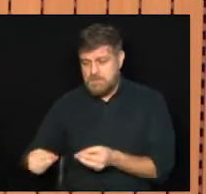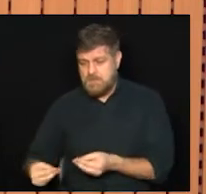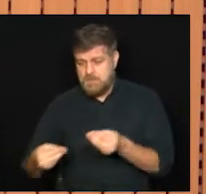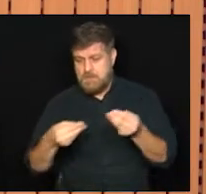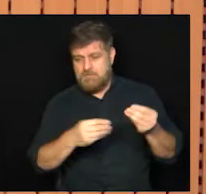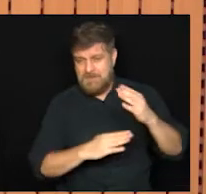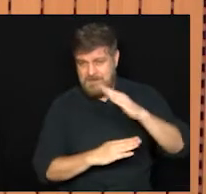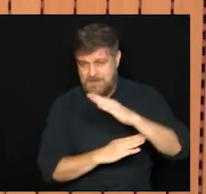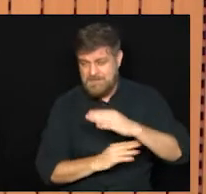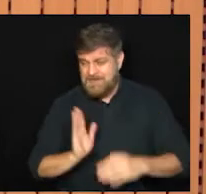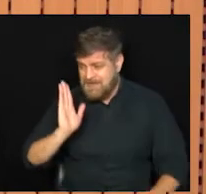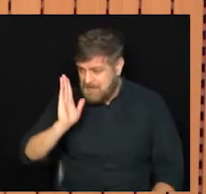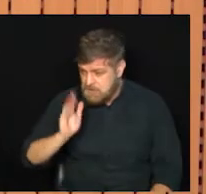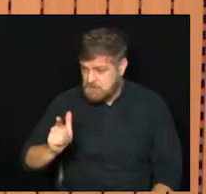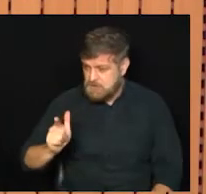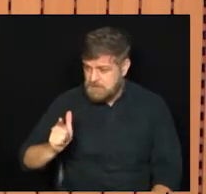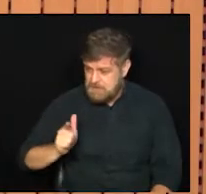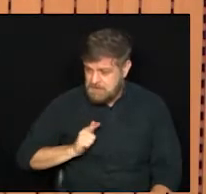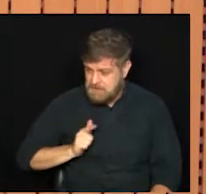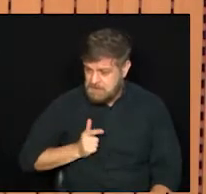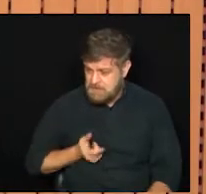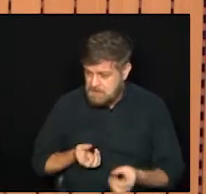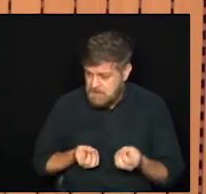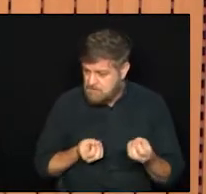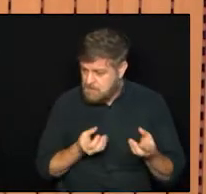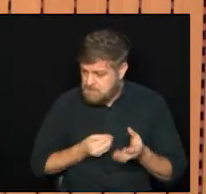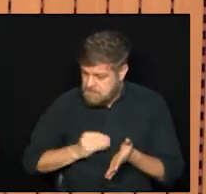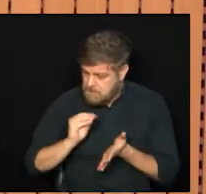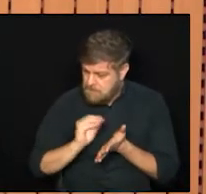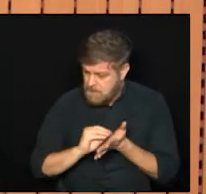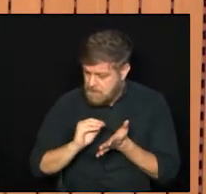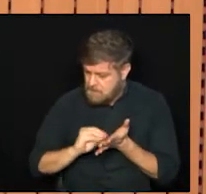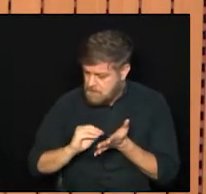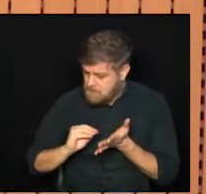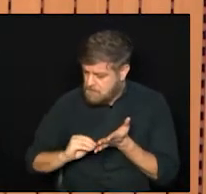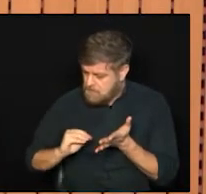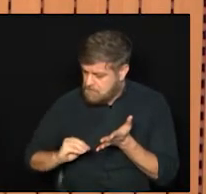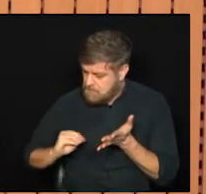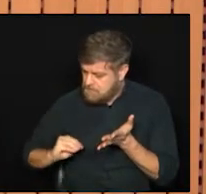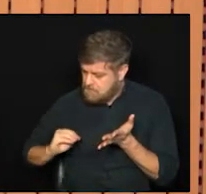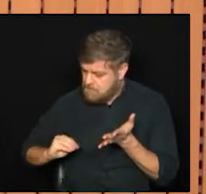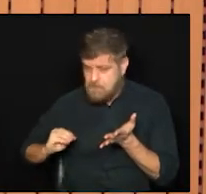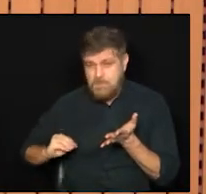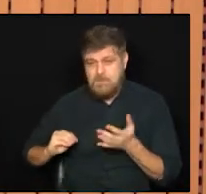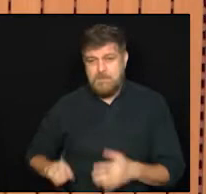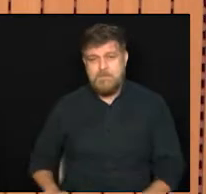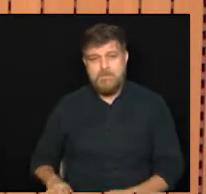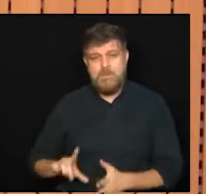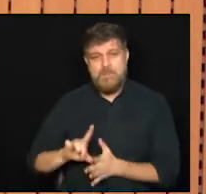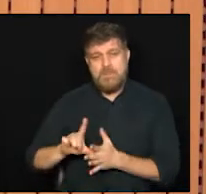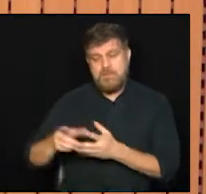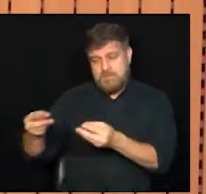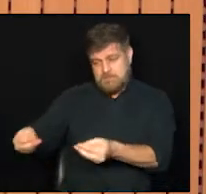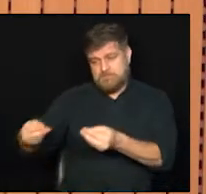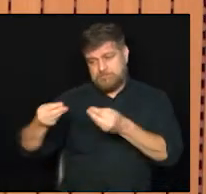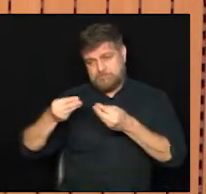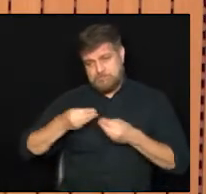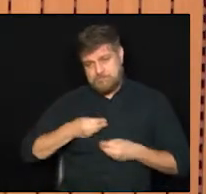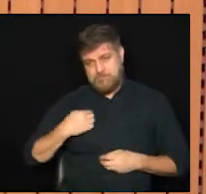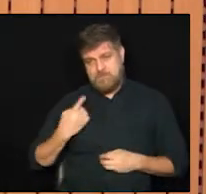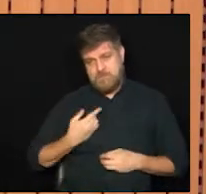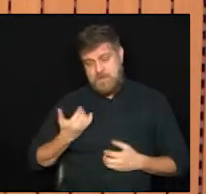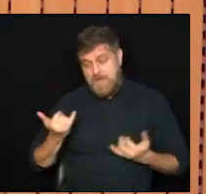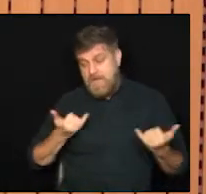já contém parte dessas solicitações e se puder depois encaminhar alguma informação complementar,